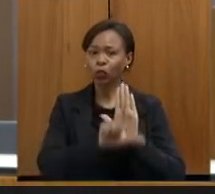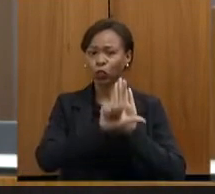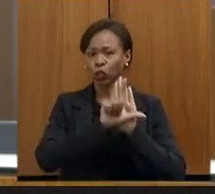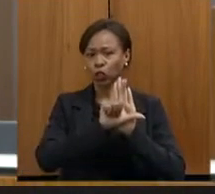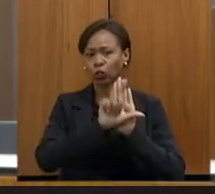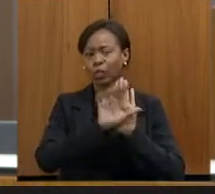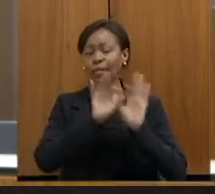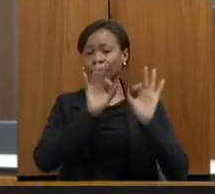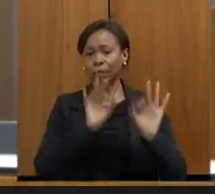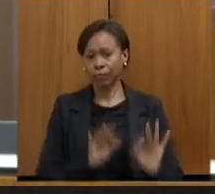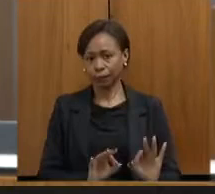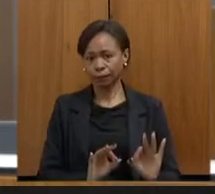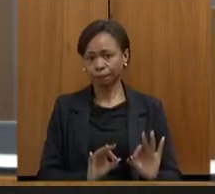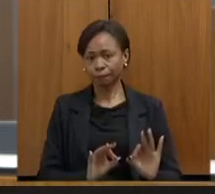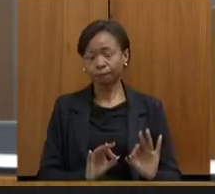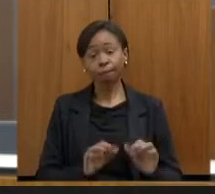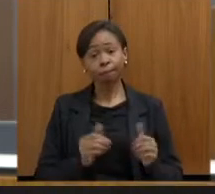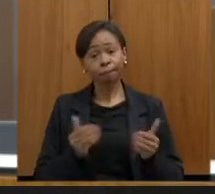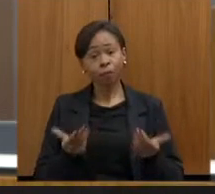muita felicidade,